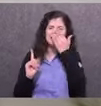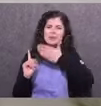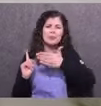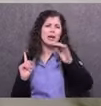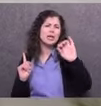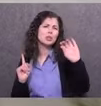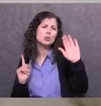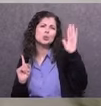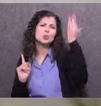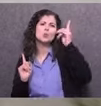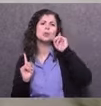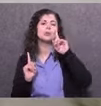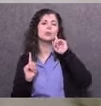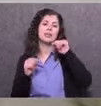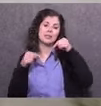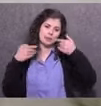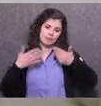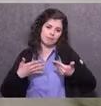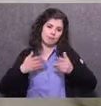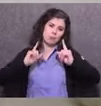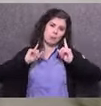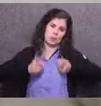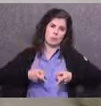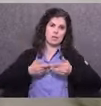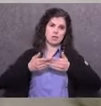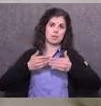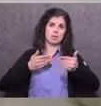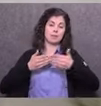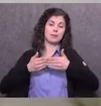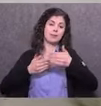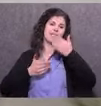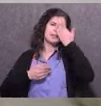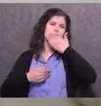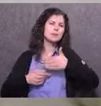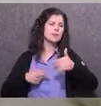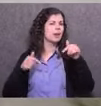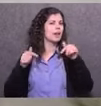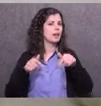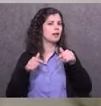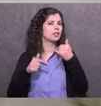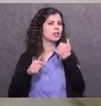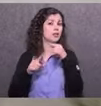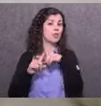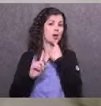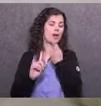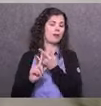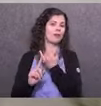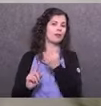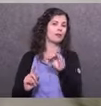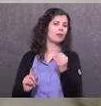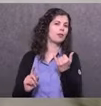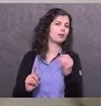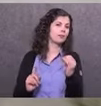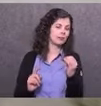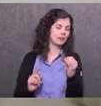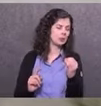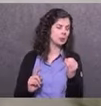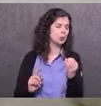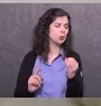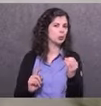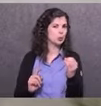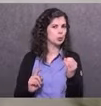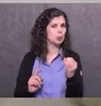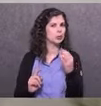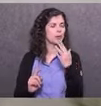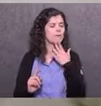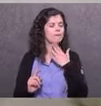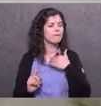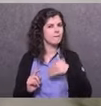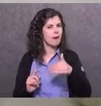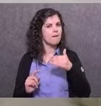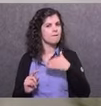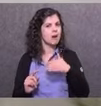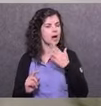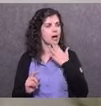Esta Semana Santa de 2020 vai marcar-nos de modo especial.